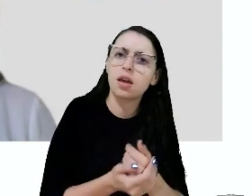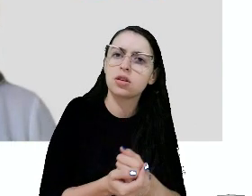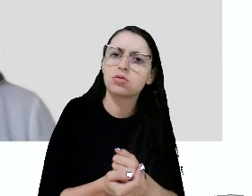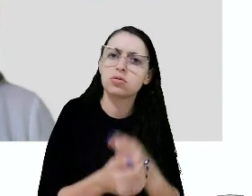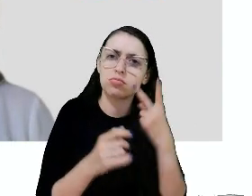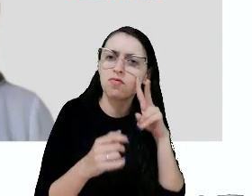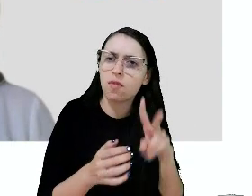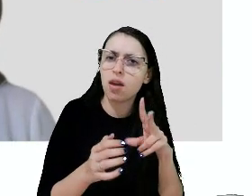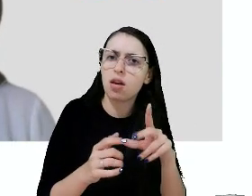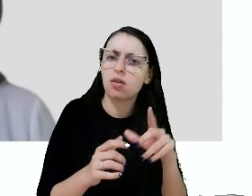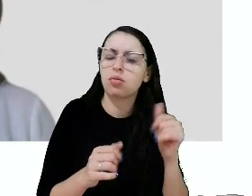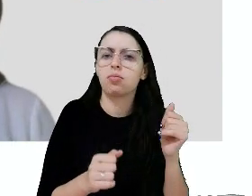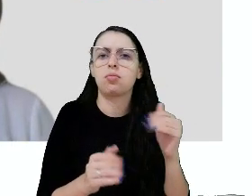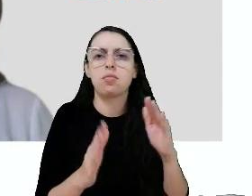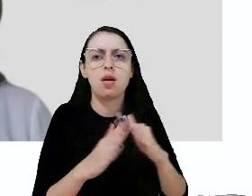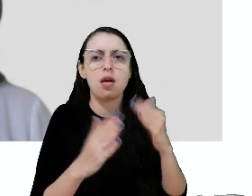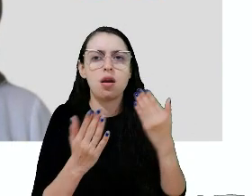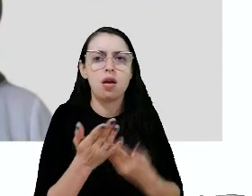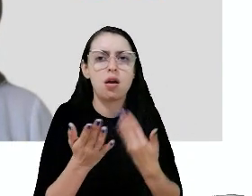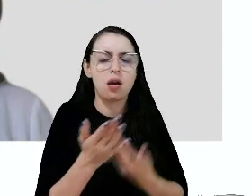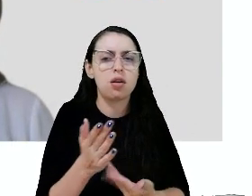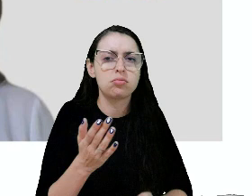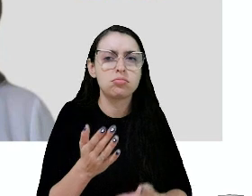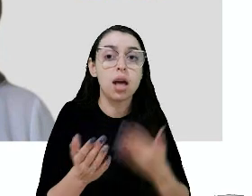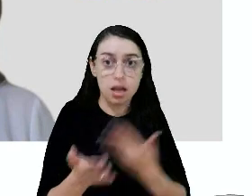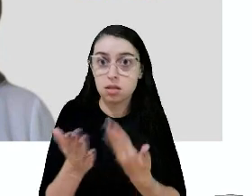lição e assistindo às aulas.